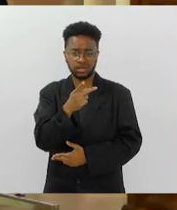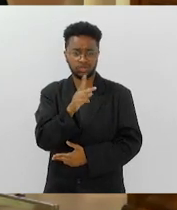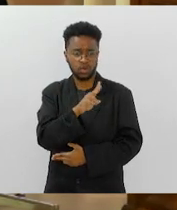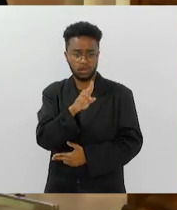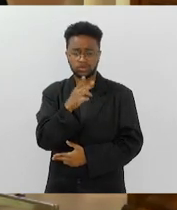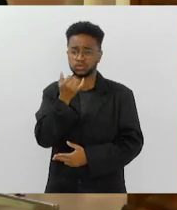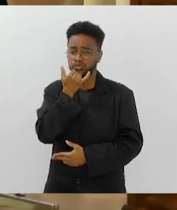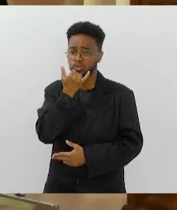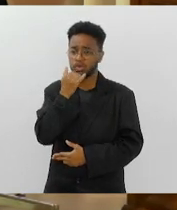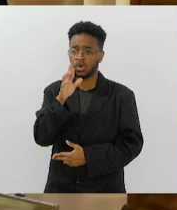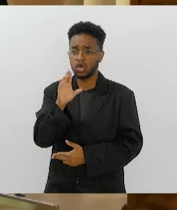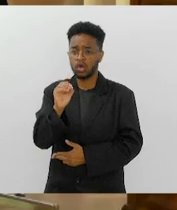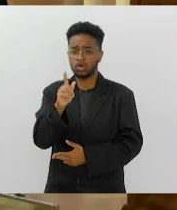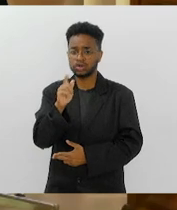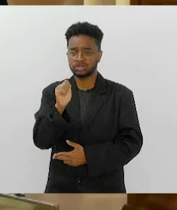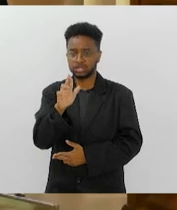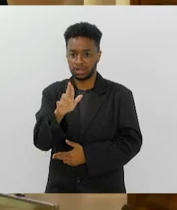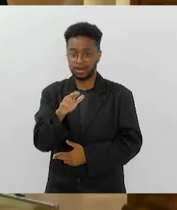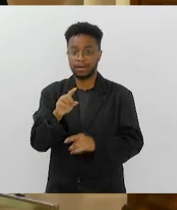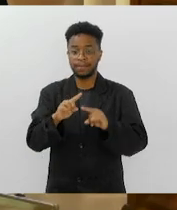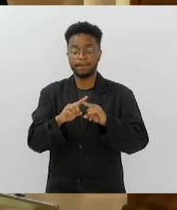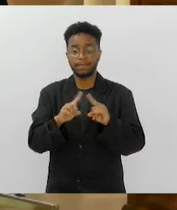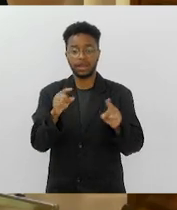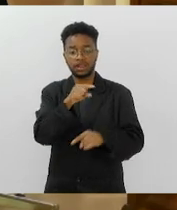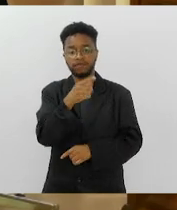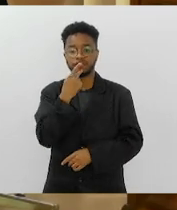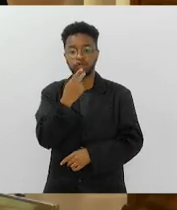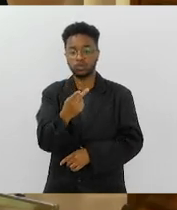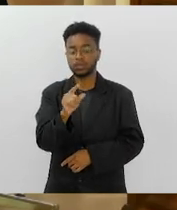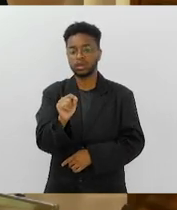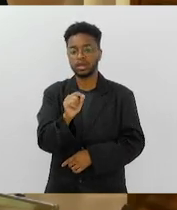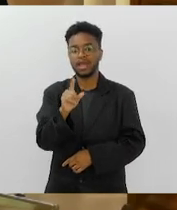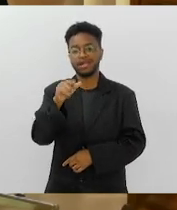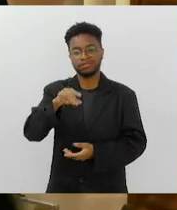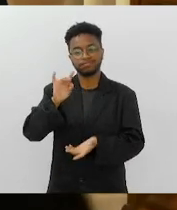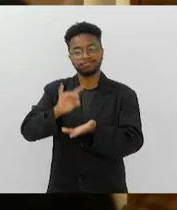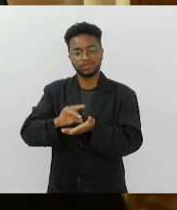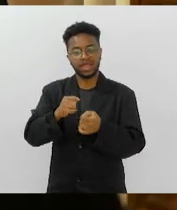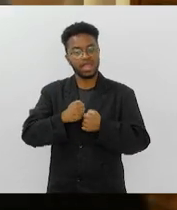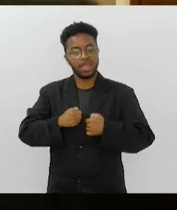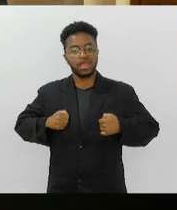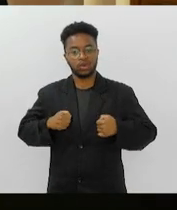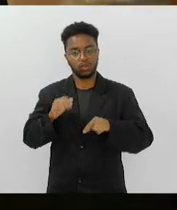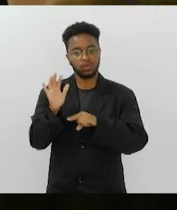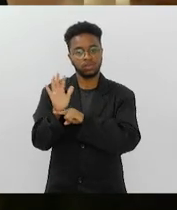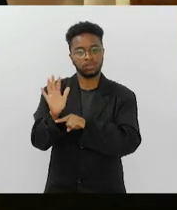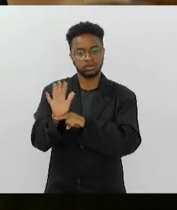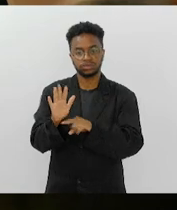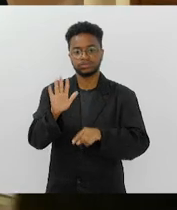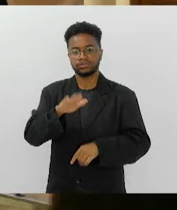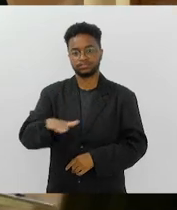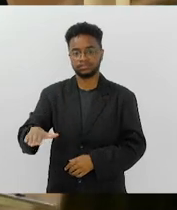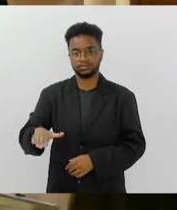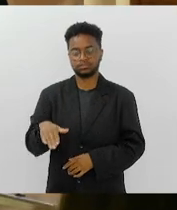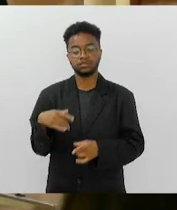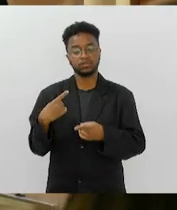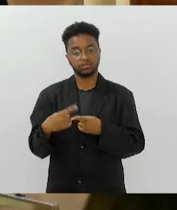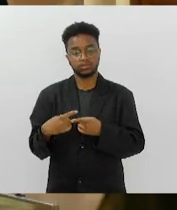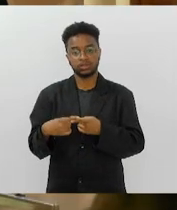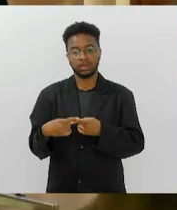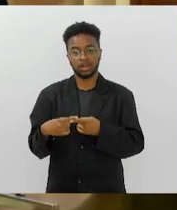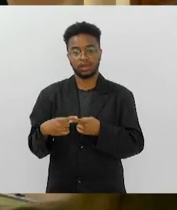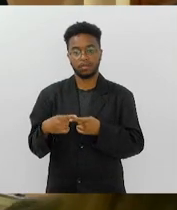Rogner, viu? Mas como disse o Rogner, são os verdadeiros heróis para essas crianças, para esses